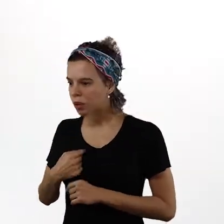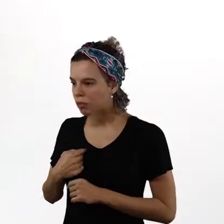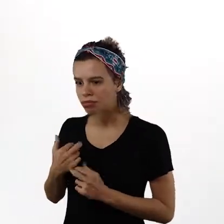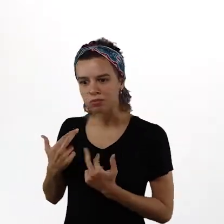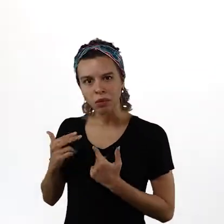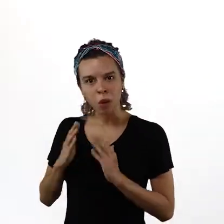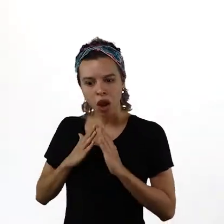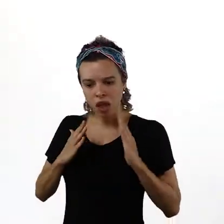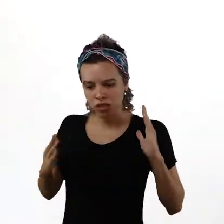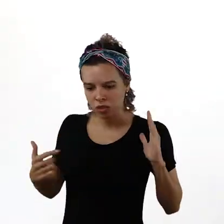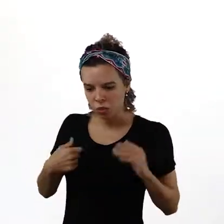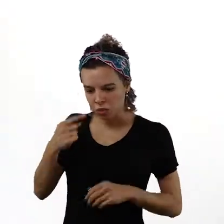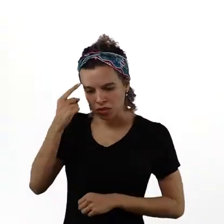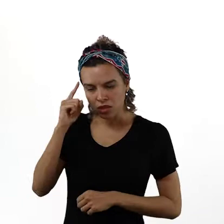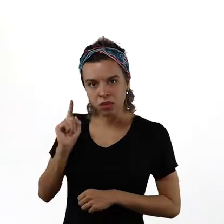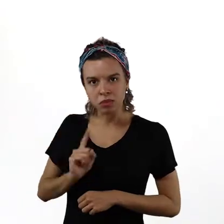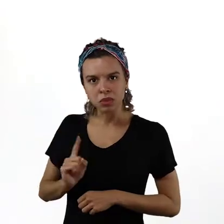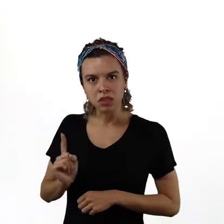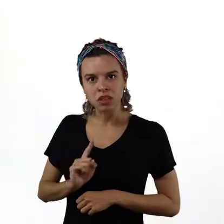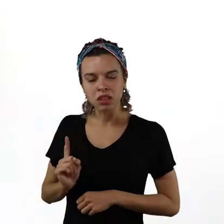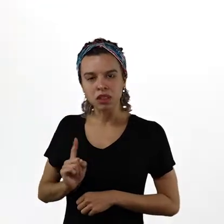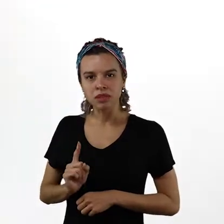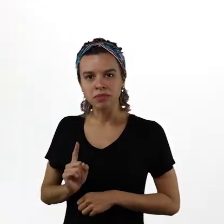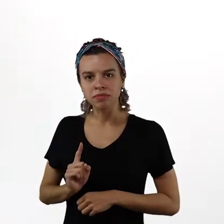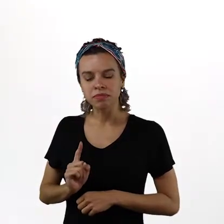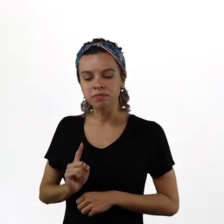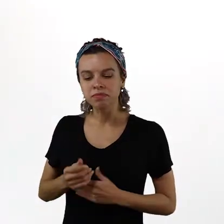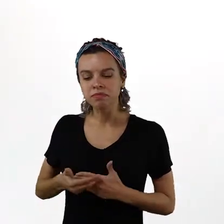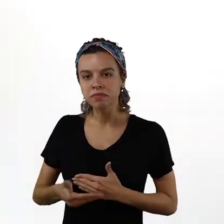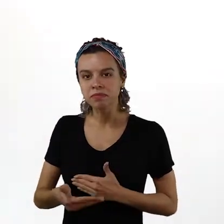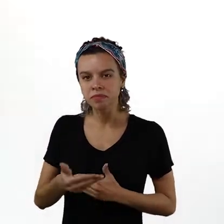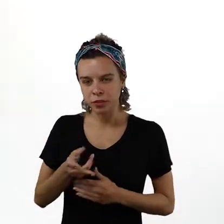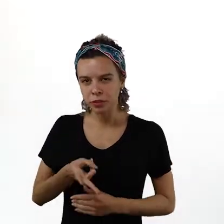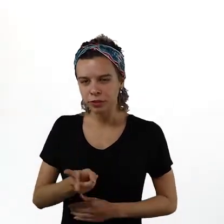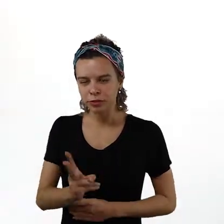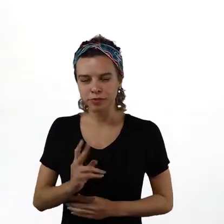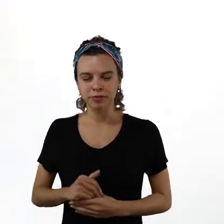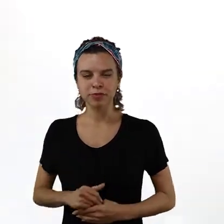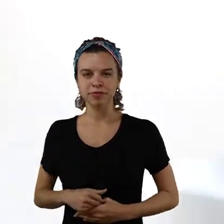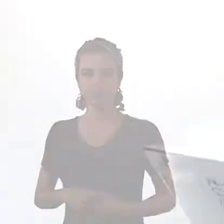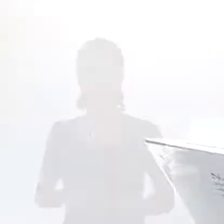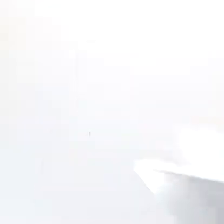também falou que não sabia. E assim vamos continuar.